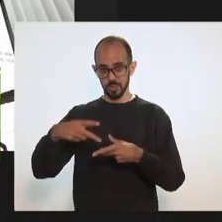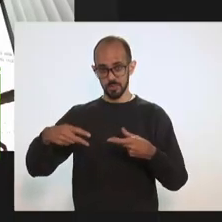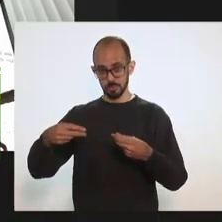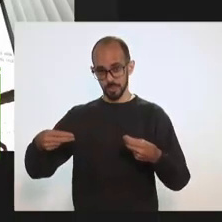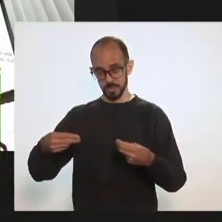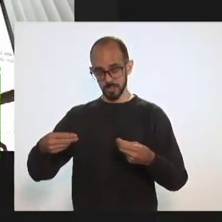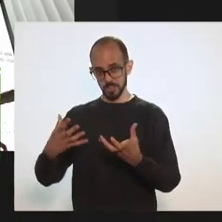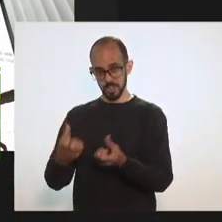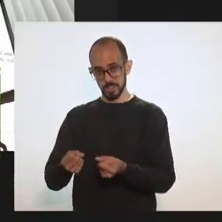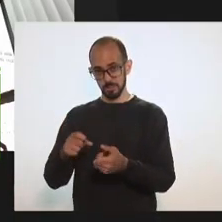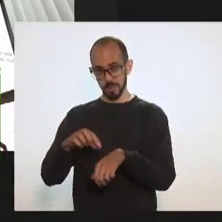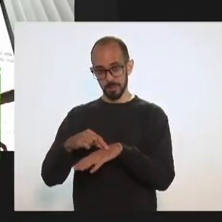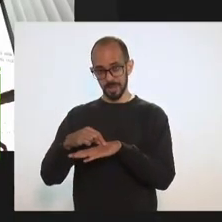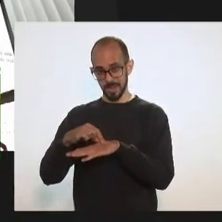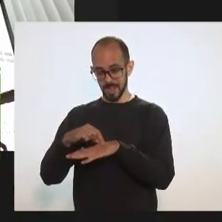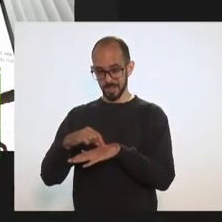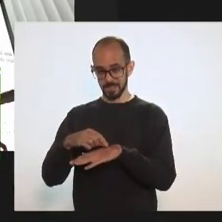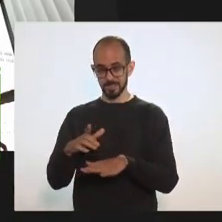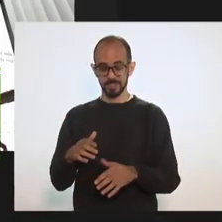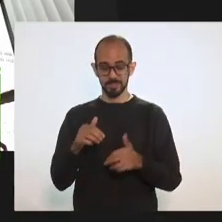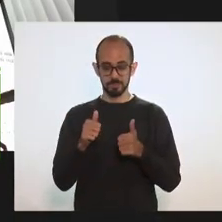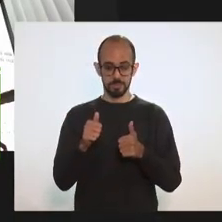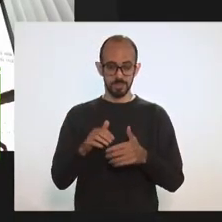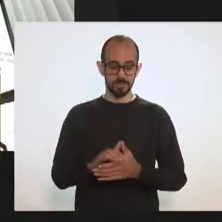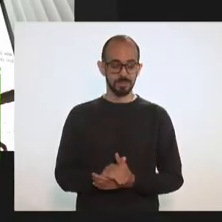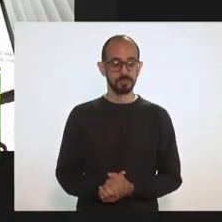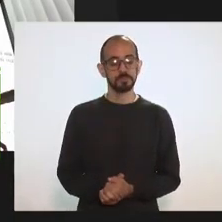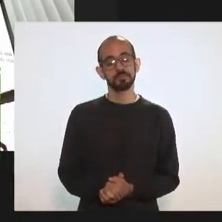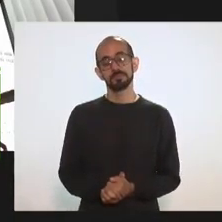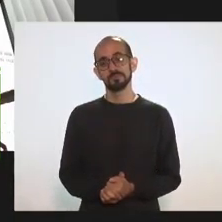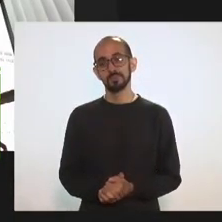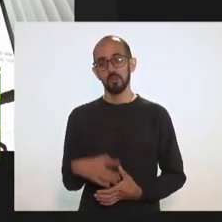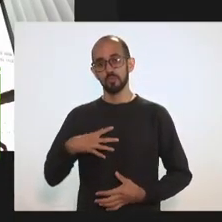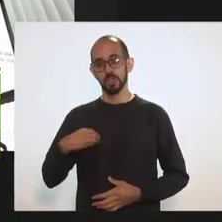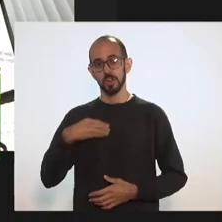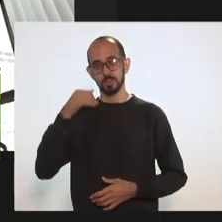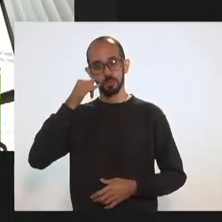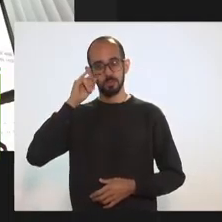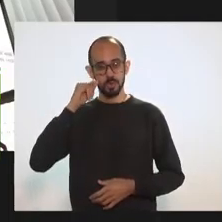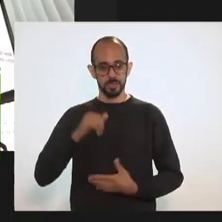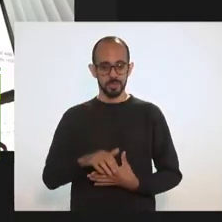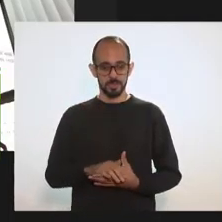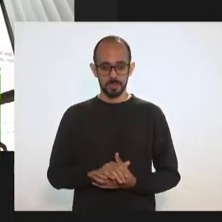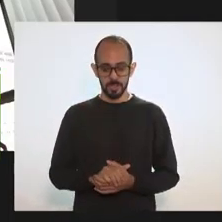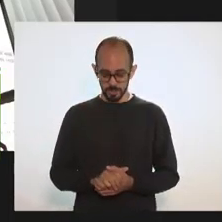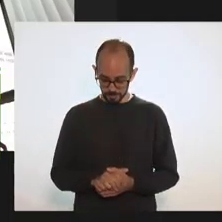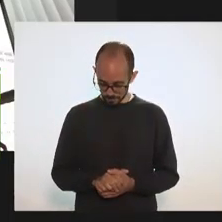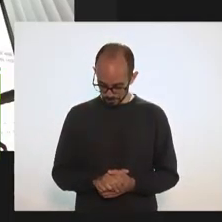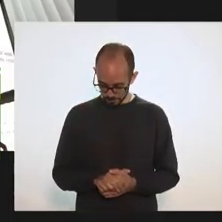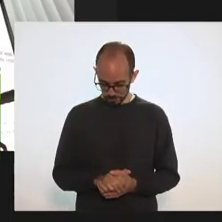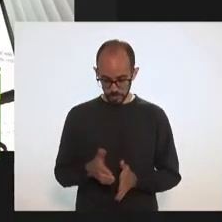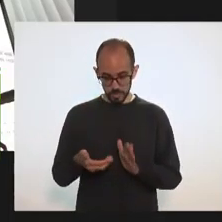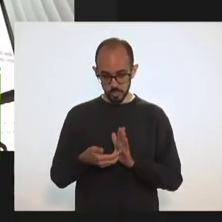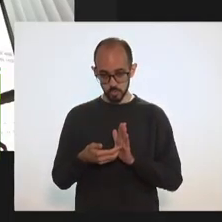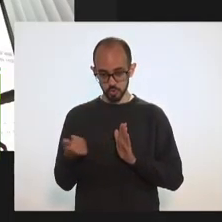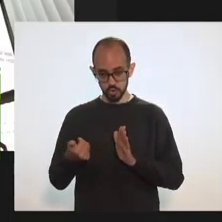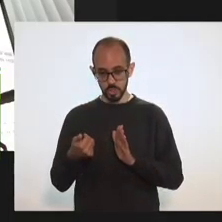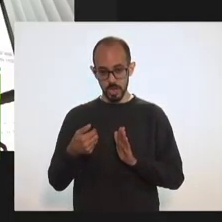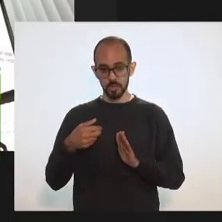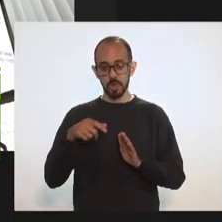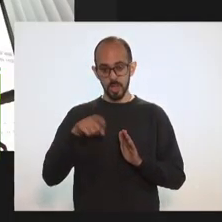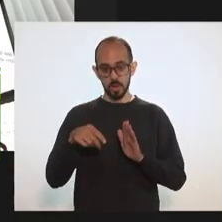aguardando, deputado Luiz Paulo, voto com Vossa Excelência, não abro mão. E não se surpreenda se Vossa Excelência receber um presente do seu gabinete,